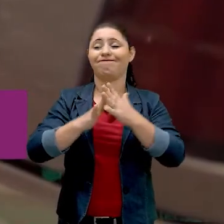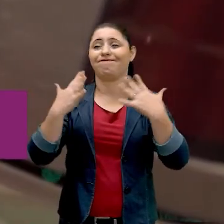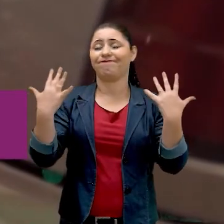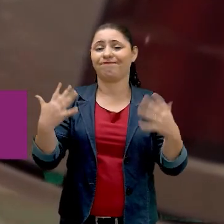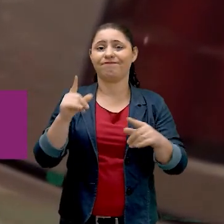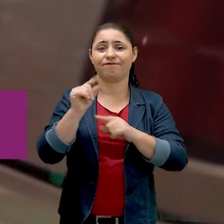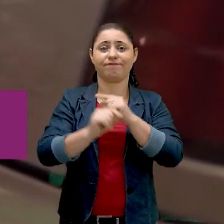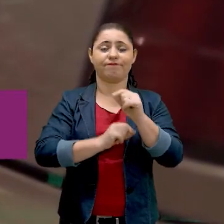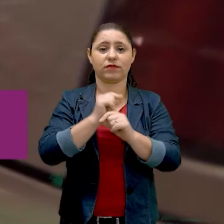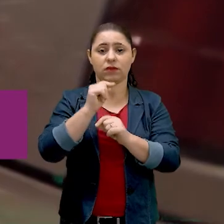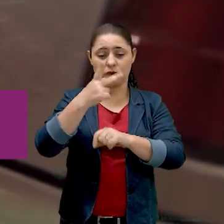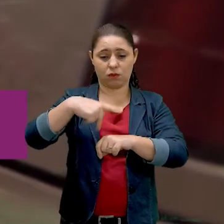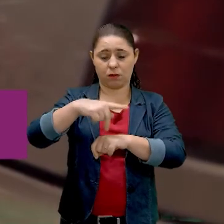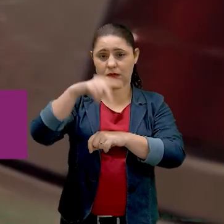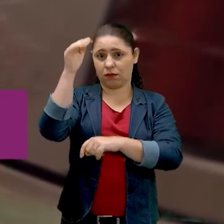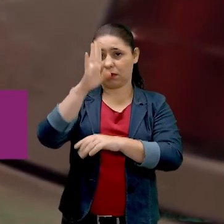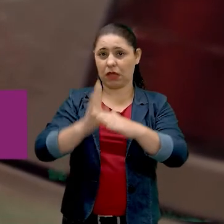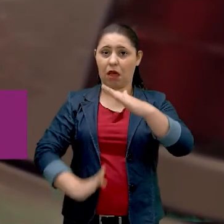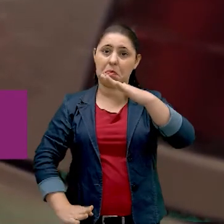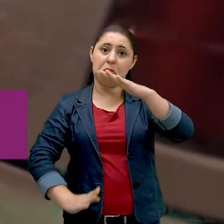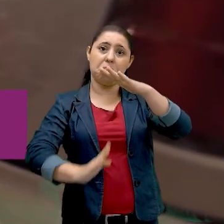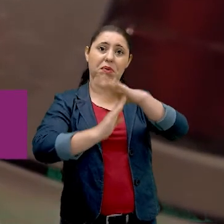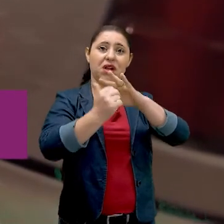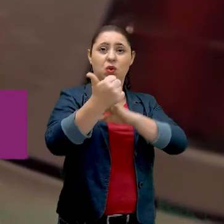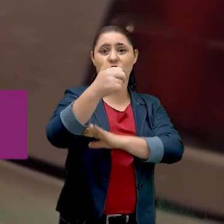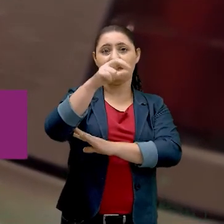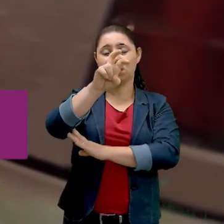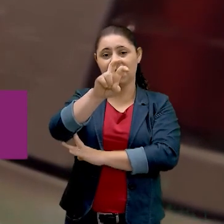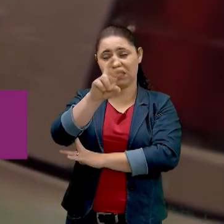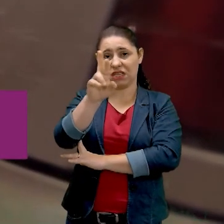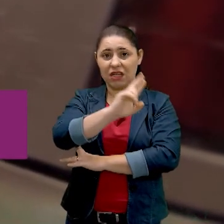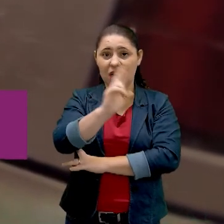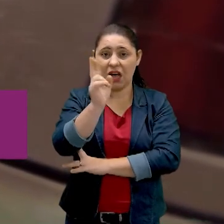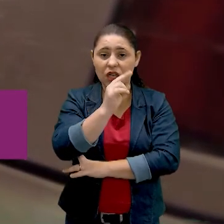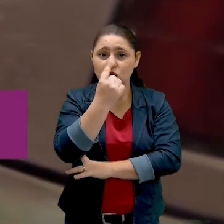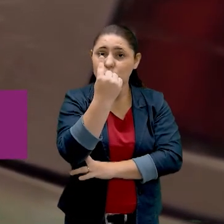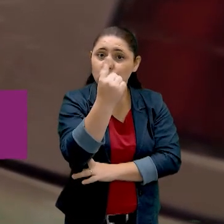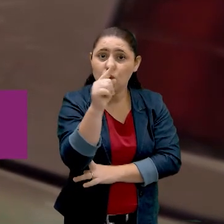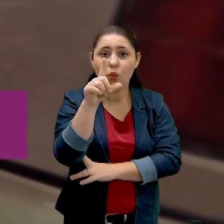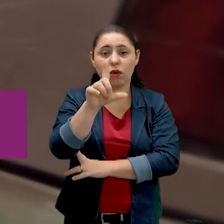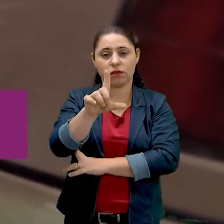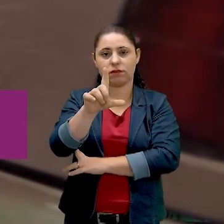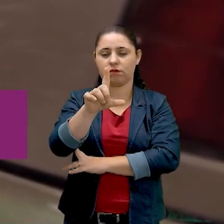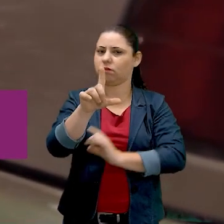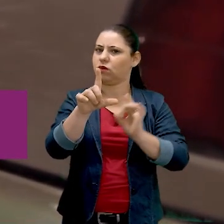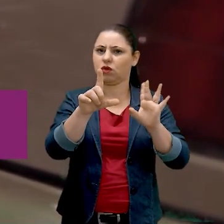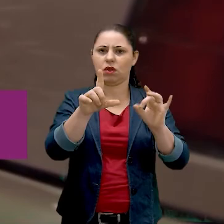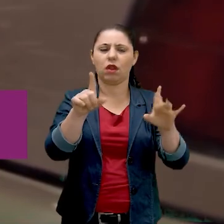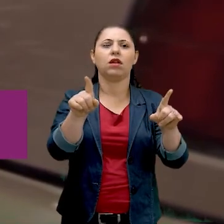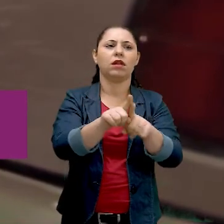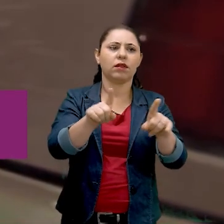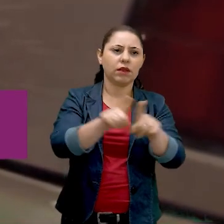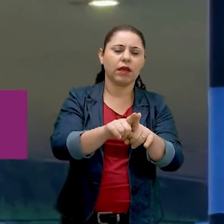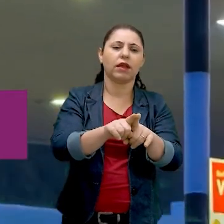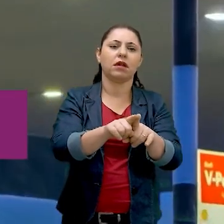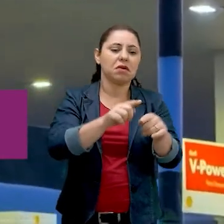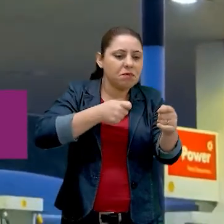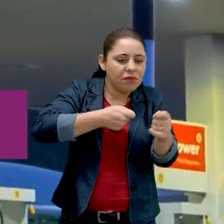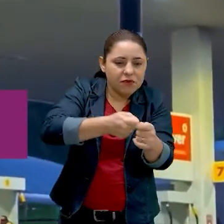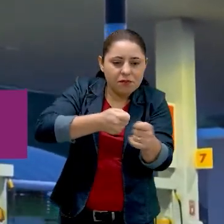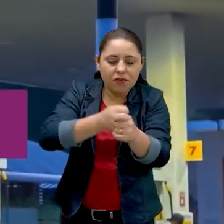Há expectativas aí muito grandes, né, de que no Brasil a gasolina chegue a R$ 15 o litro. Mas não é só o combustível, tem também a questão